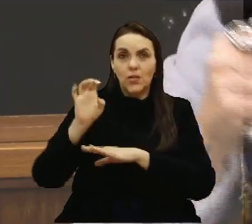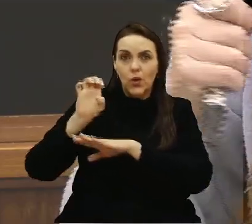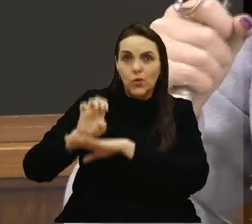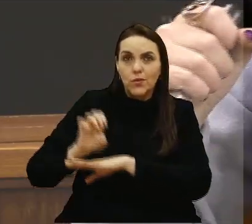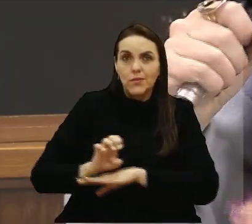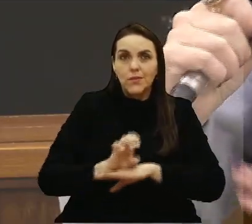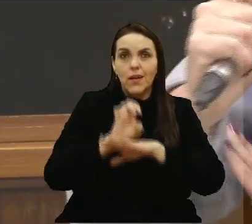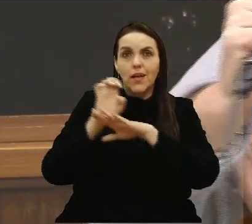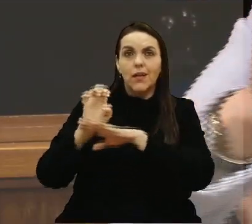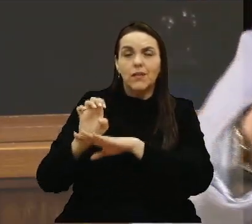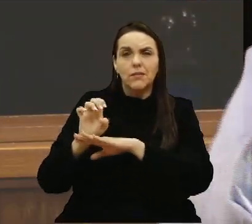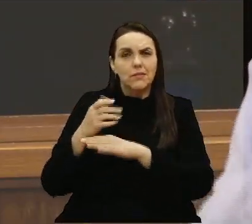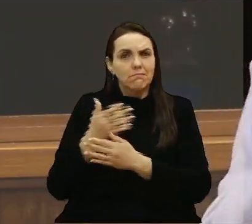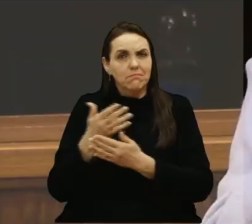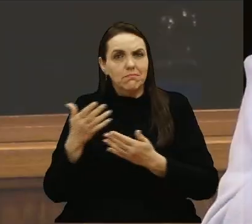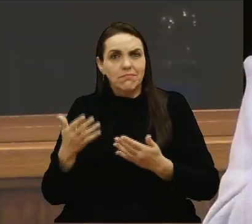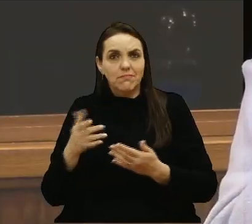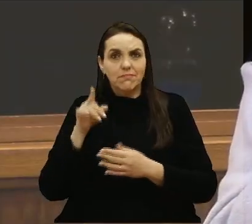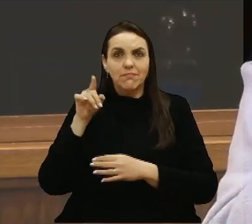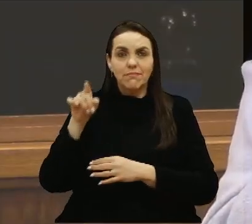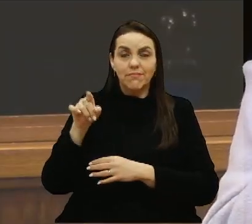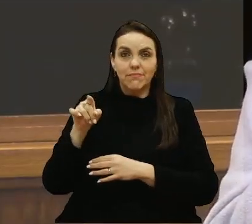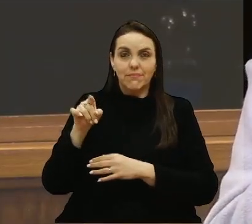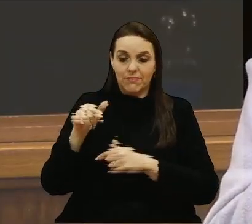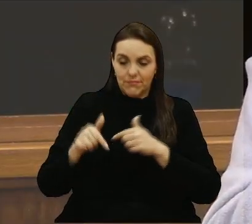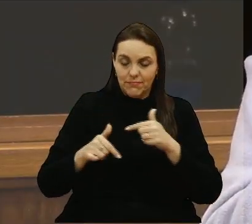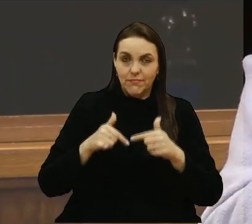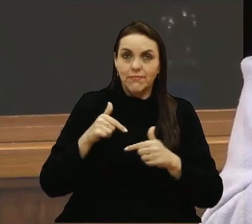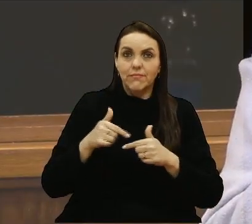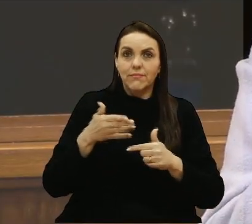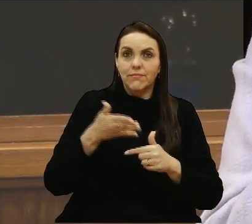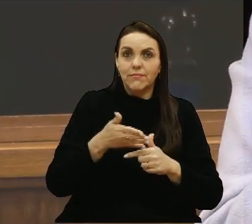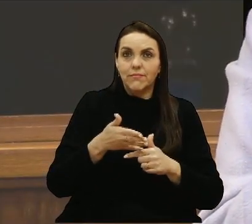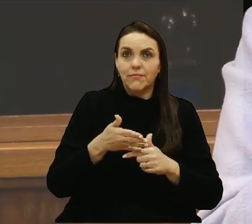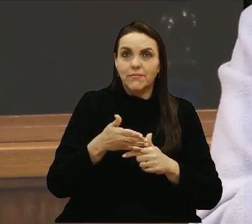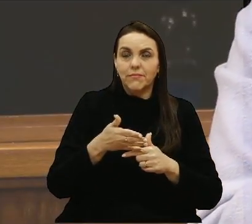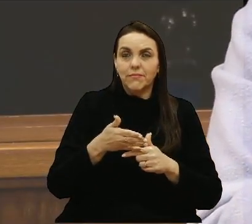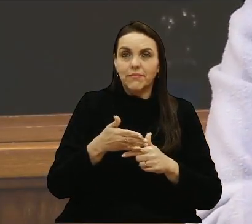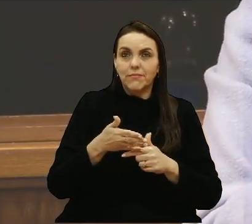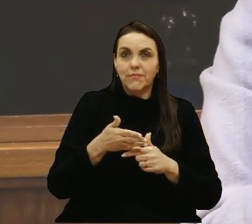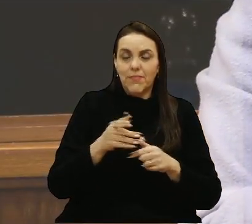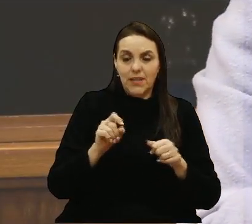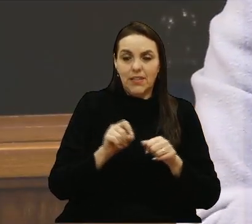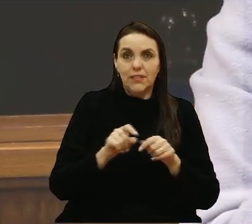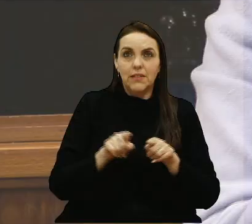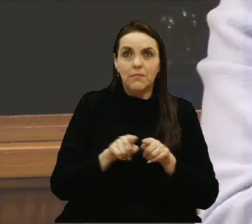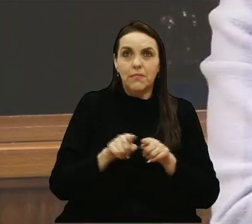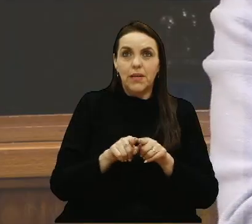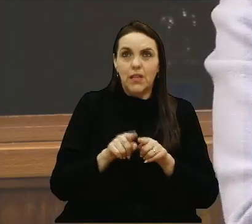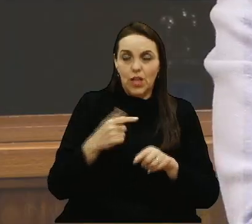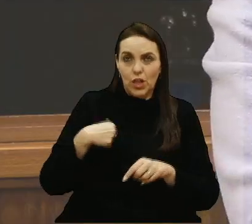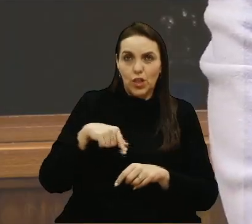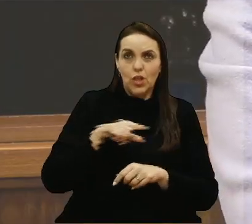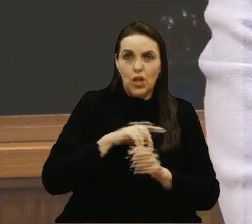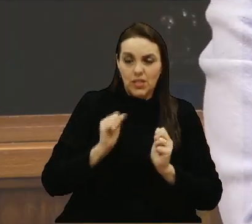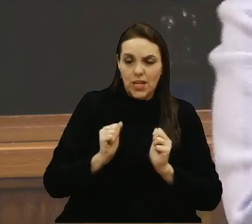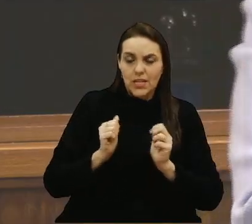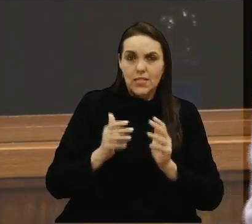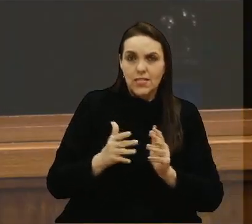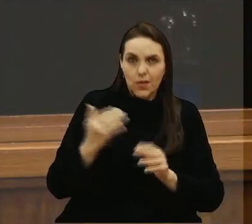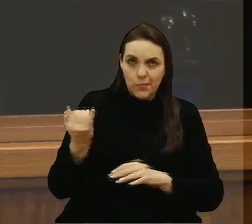estados, será que eles estão sendo empregados por uma ação importante nossa? Uma parte, vereadora. Porque